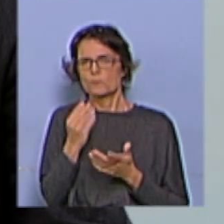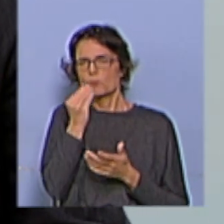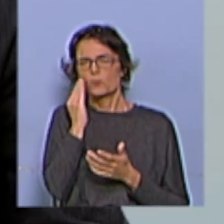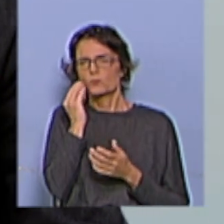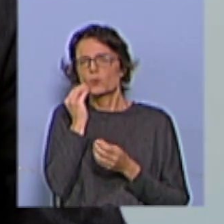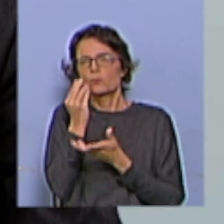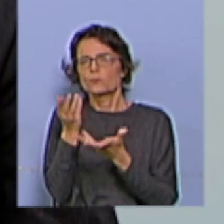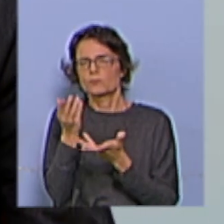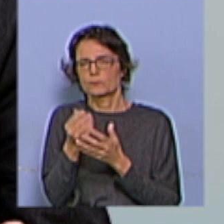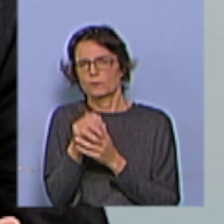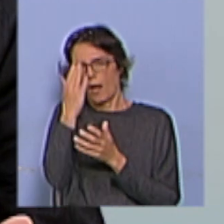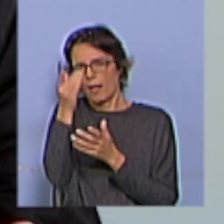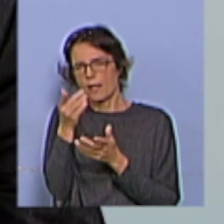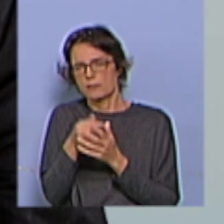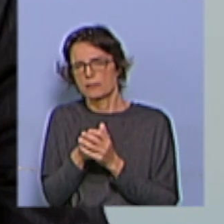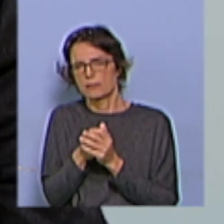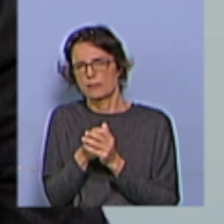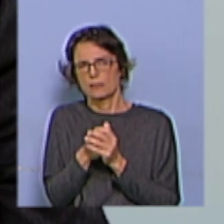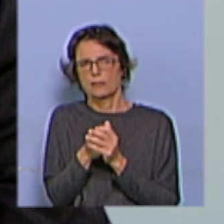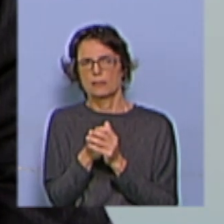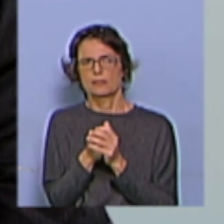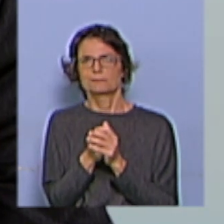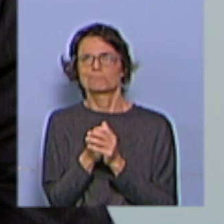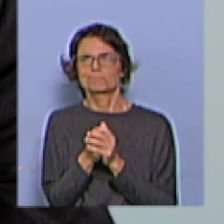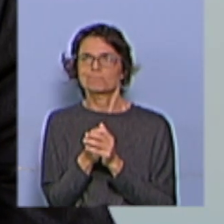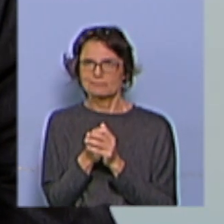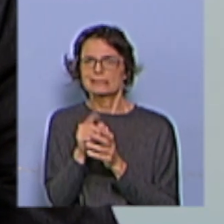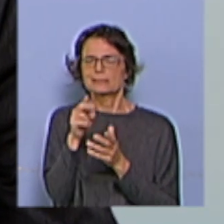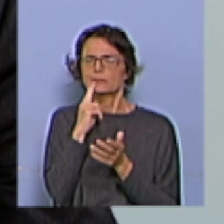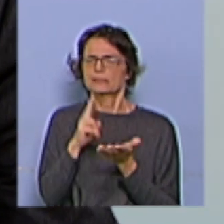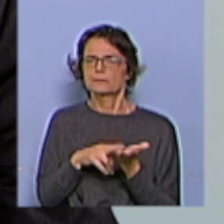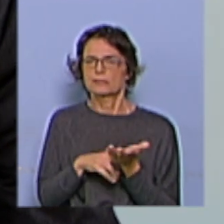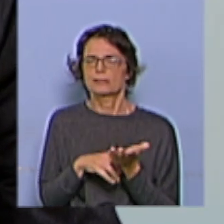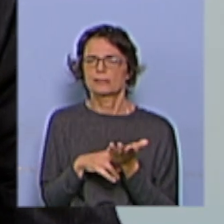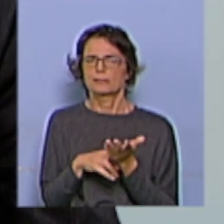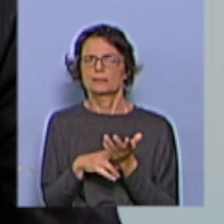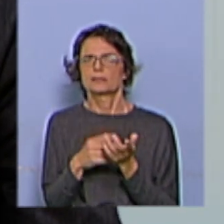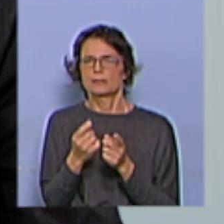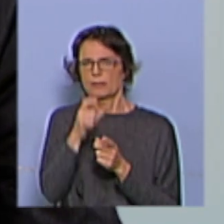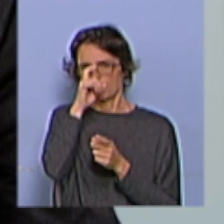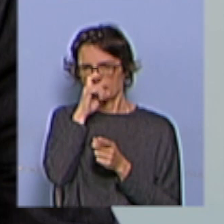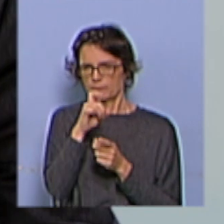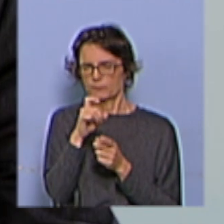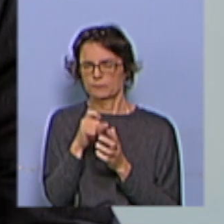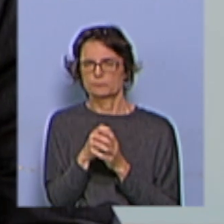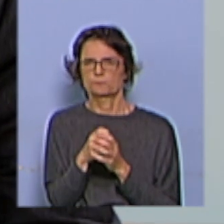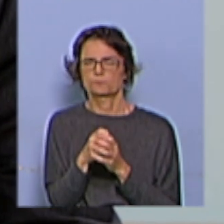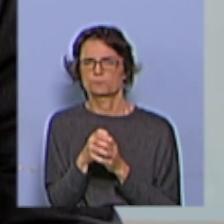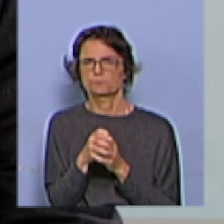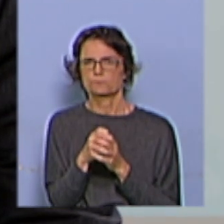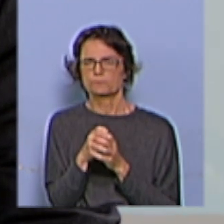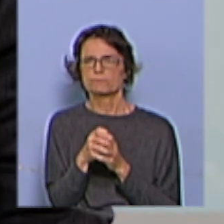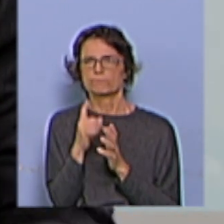experiência? Sim, isso é verdade. E eu recordo-me de uma vez numa visita a um serviço,